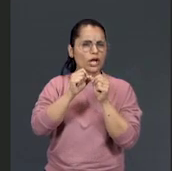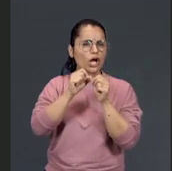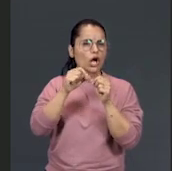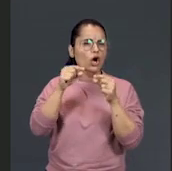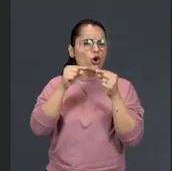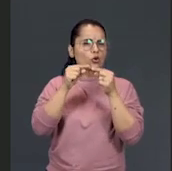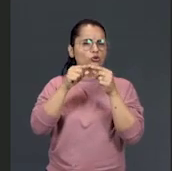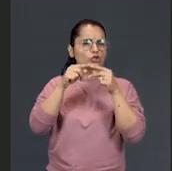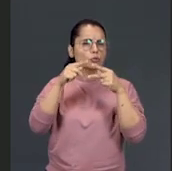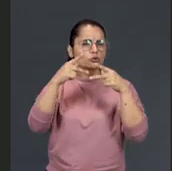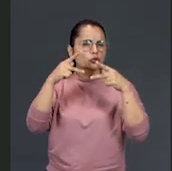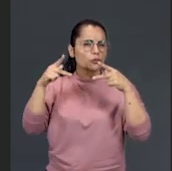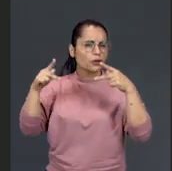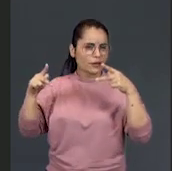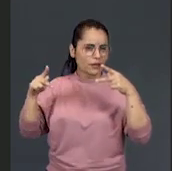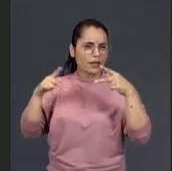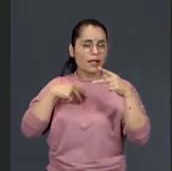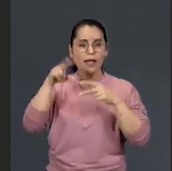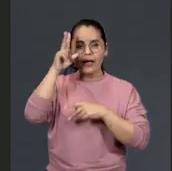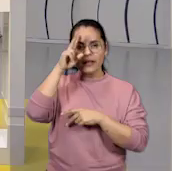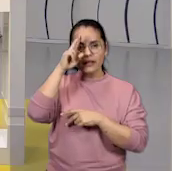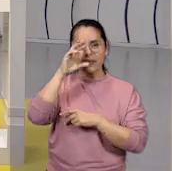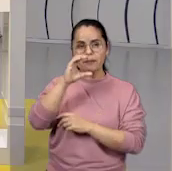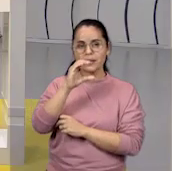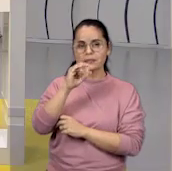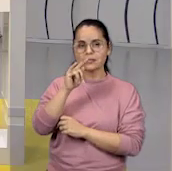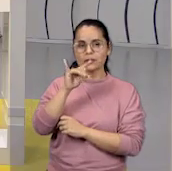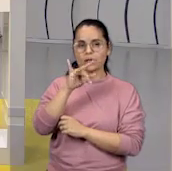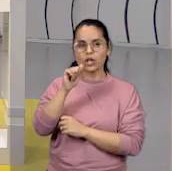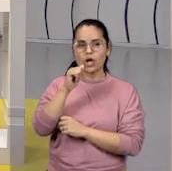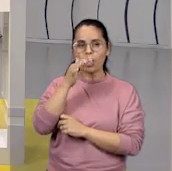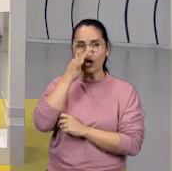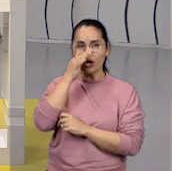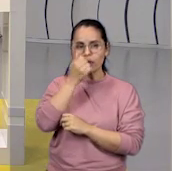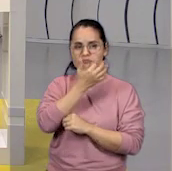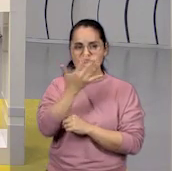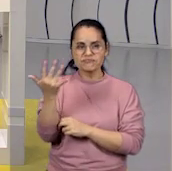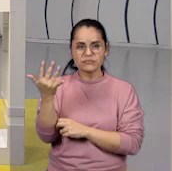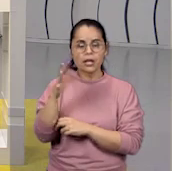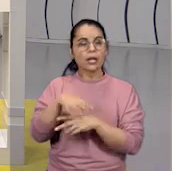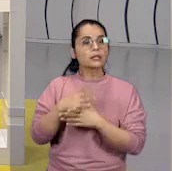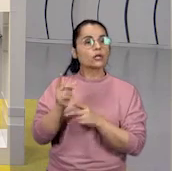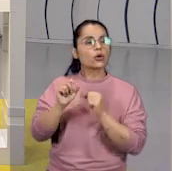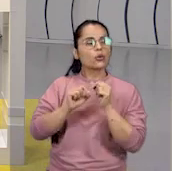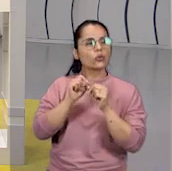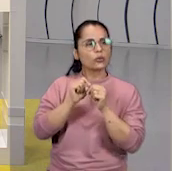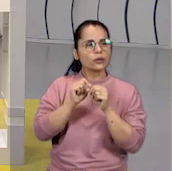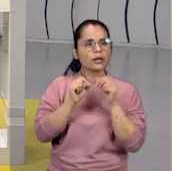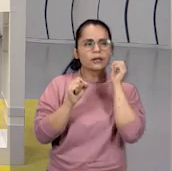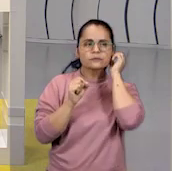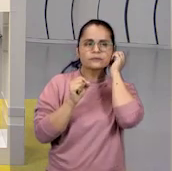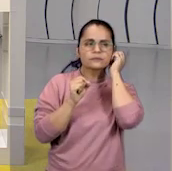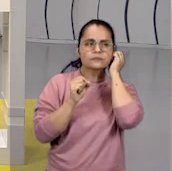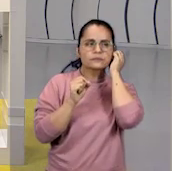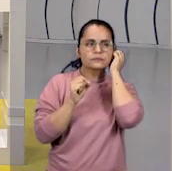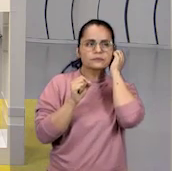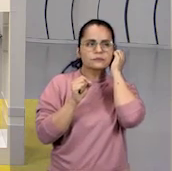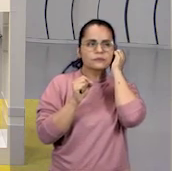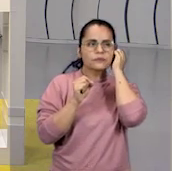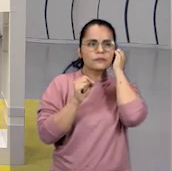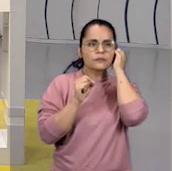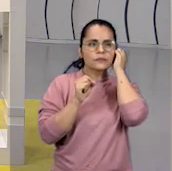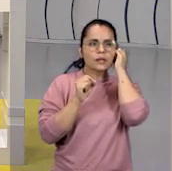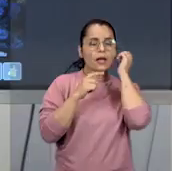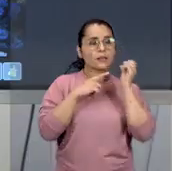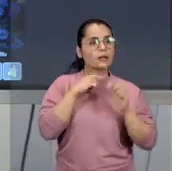lembra a celulose das plantas, tá? Esses cordados, né, os urocordados,